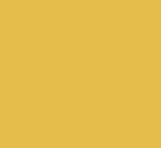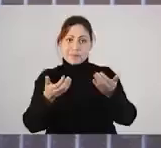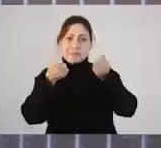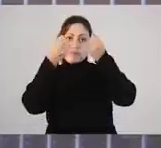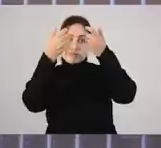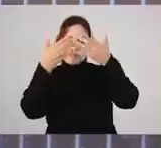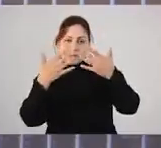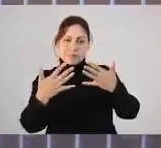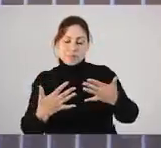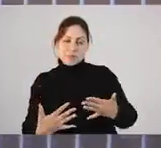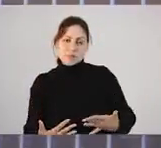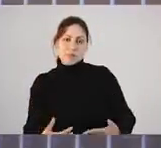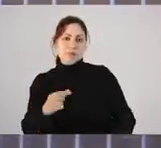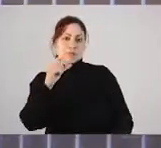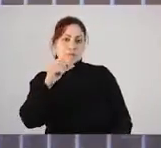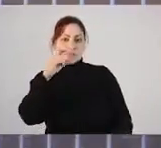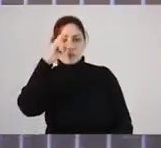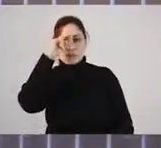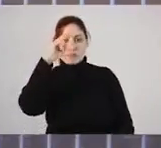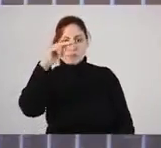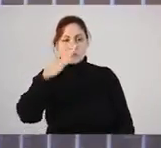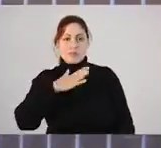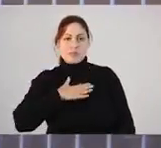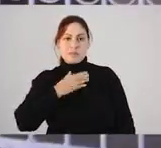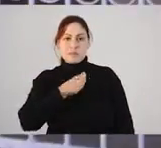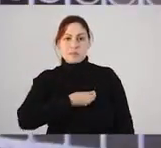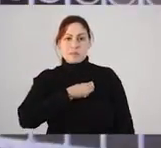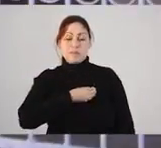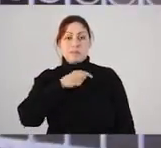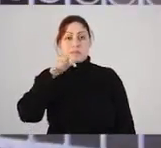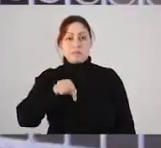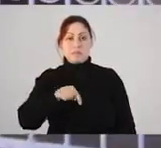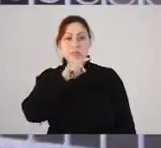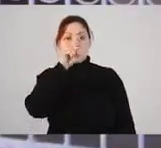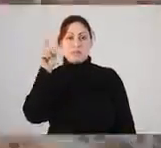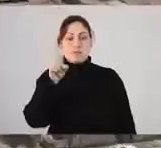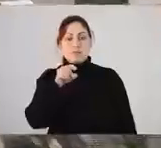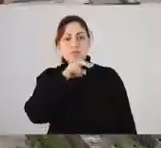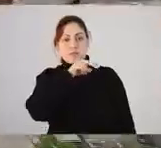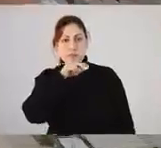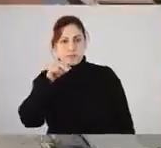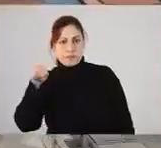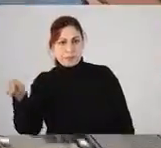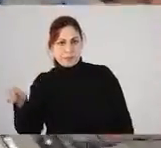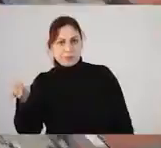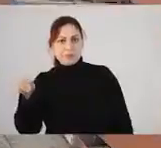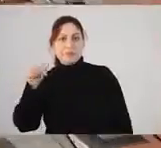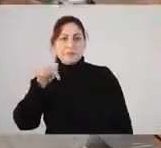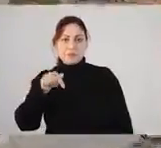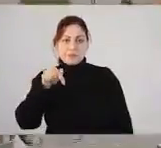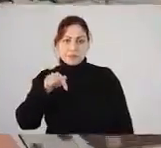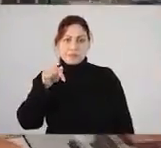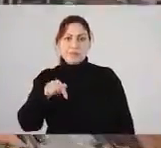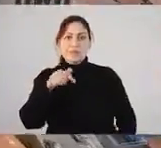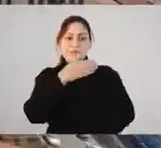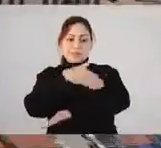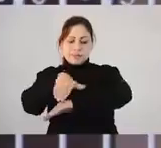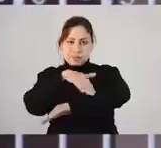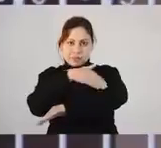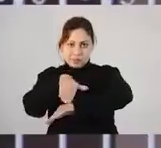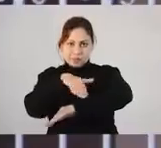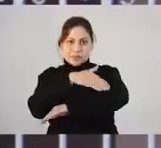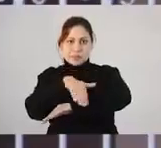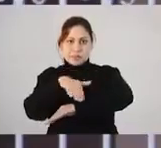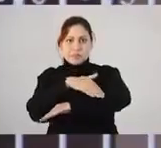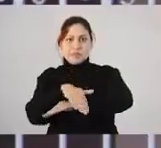Hoje eu vou contar para vocês um pouco da minha história na zona norte de Sorocaba. Nós estamos na Vila Almeida, exatamente na